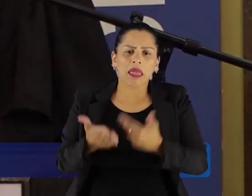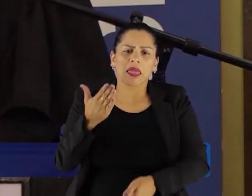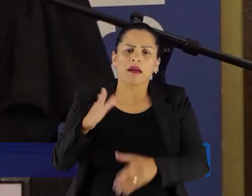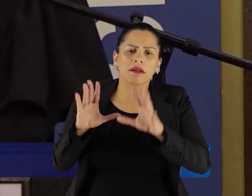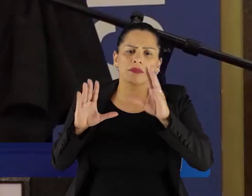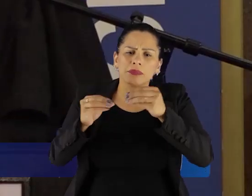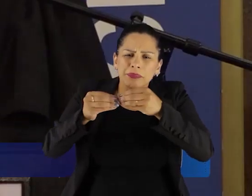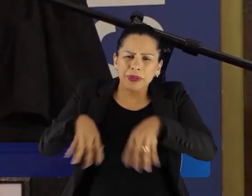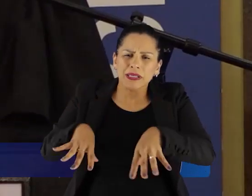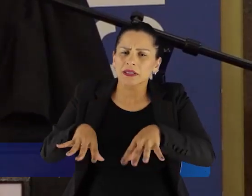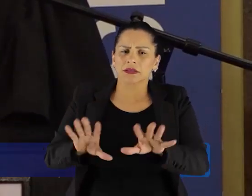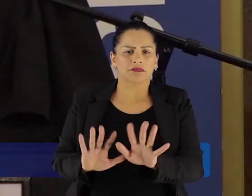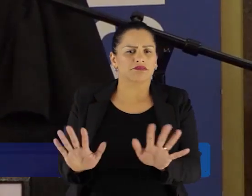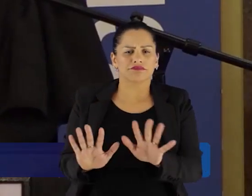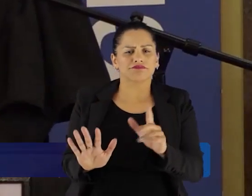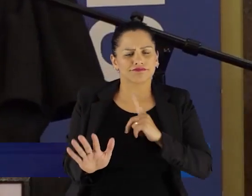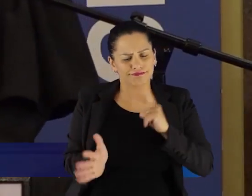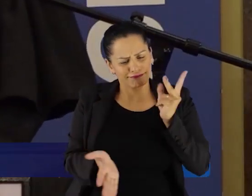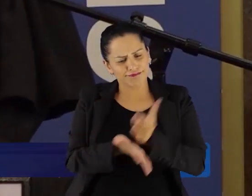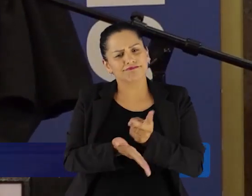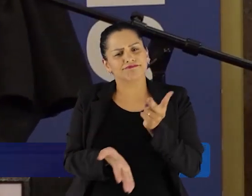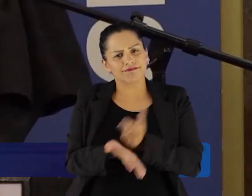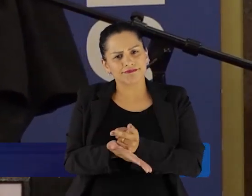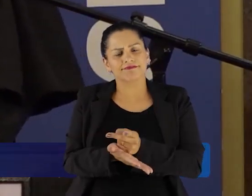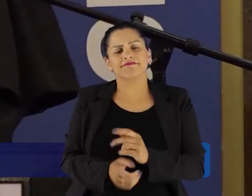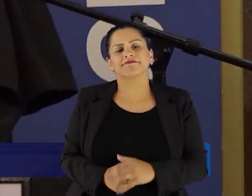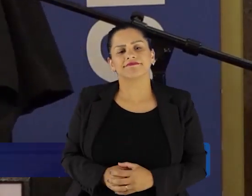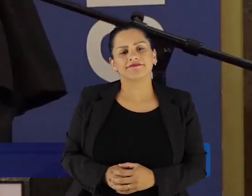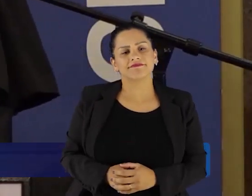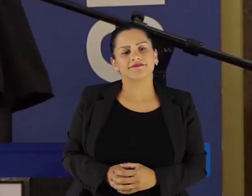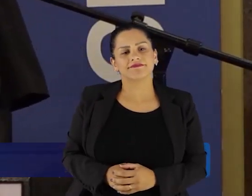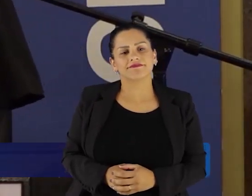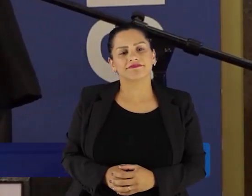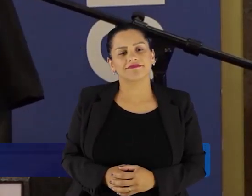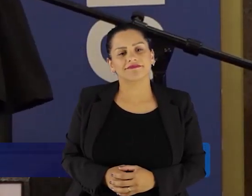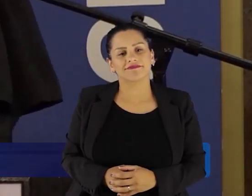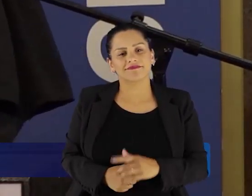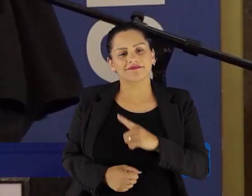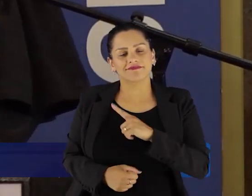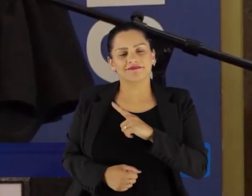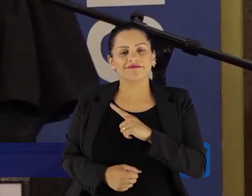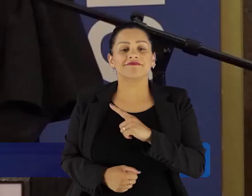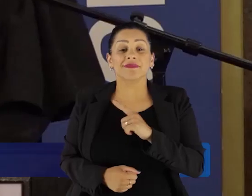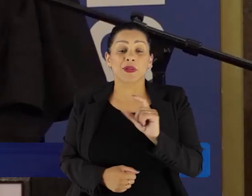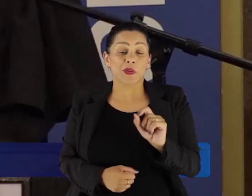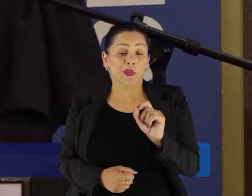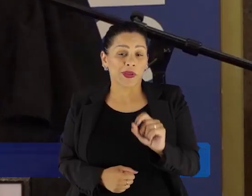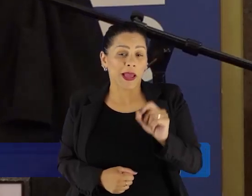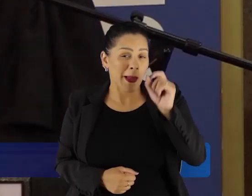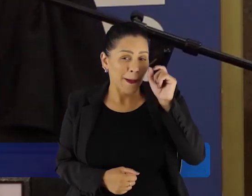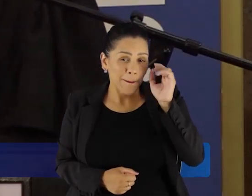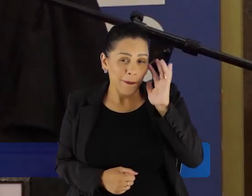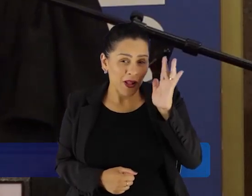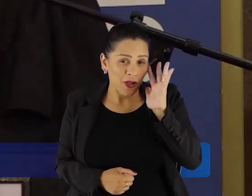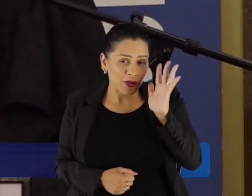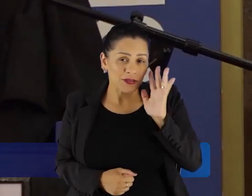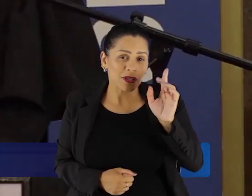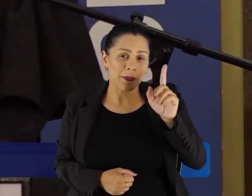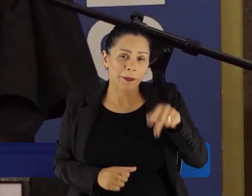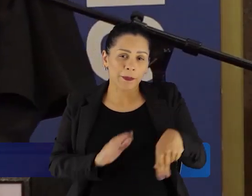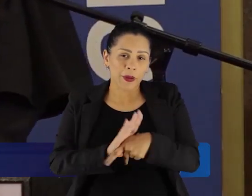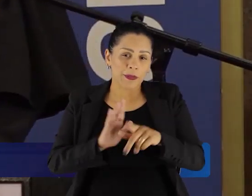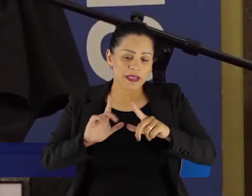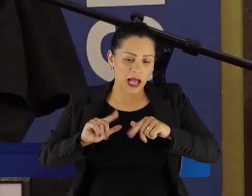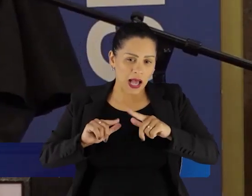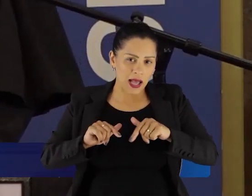sofresse qualquer solução de continuidade e como escrever oval a rare pensadores harlense